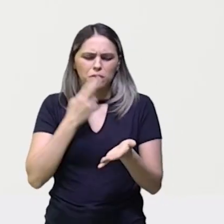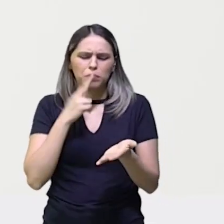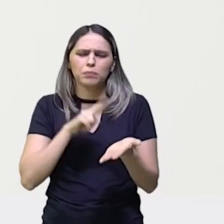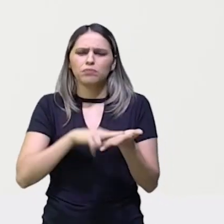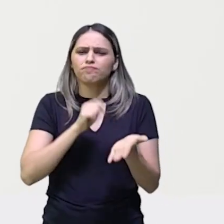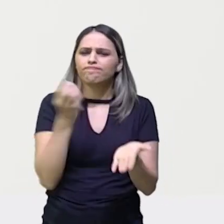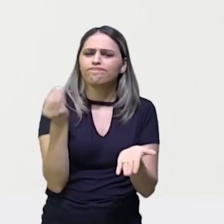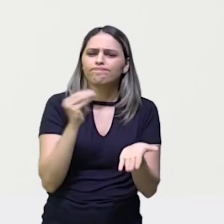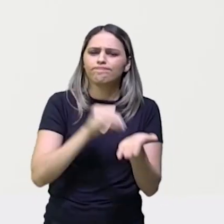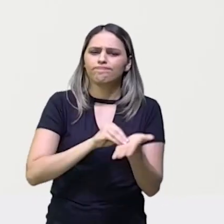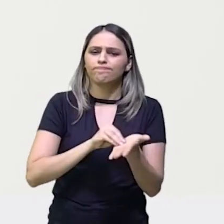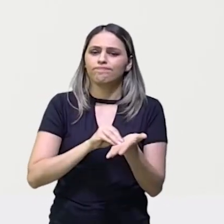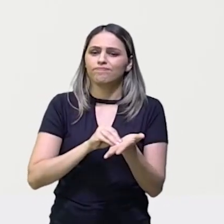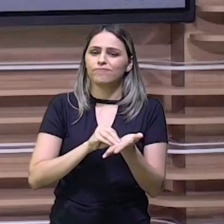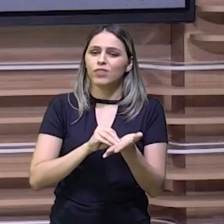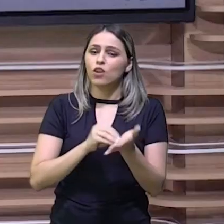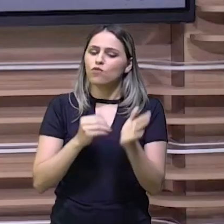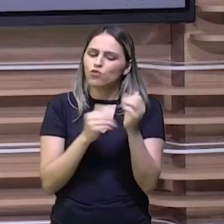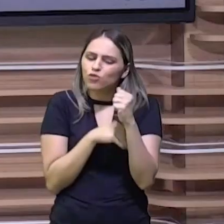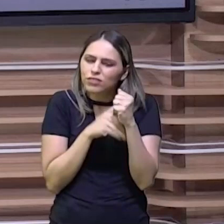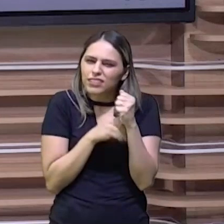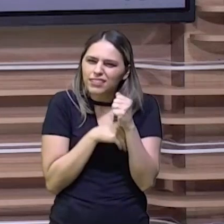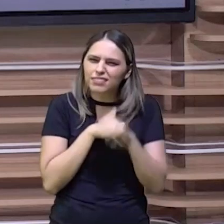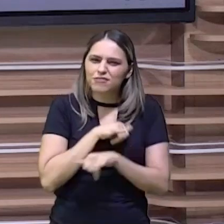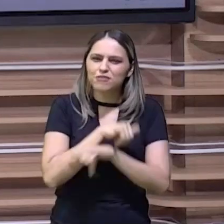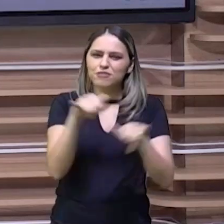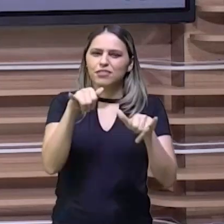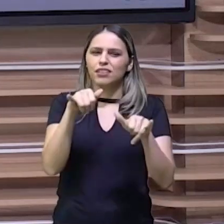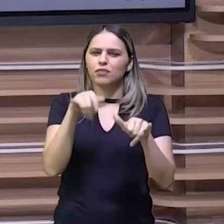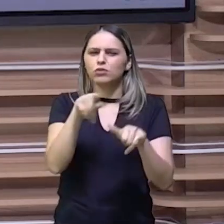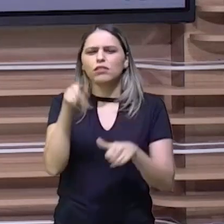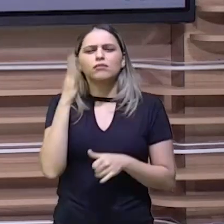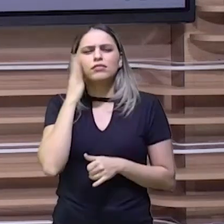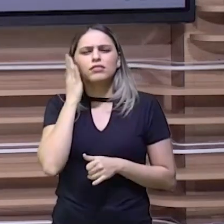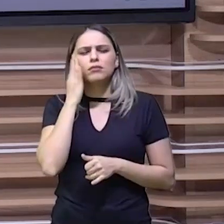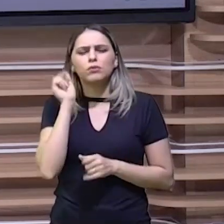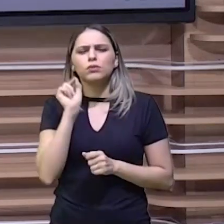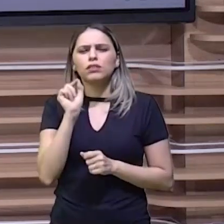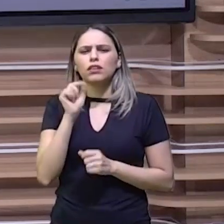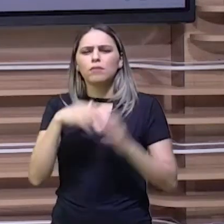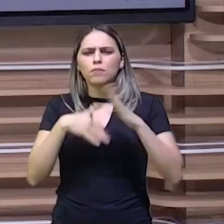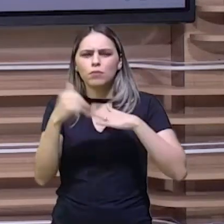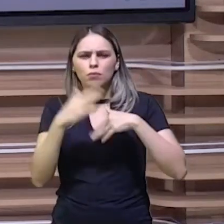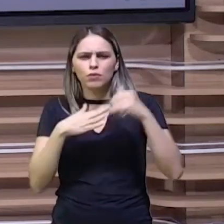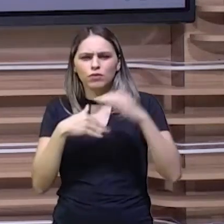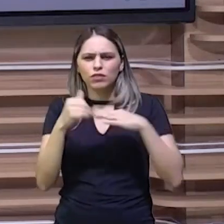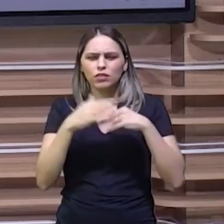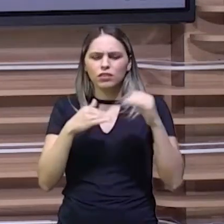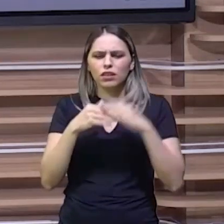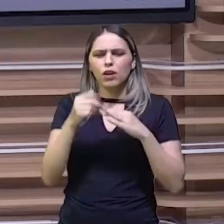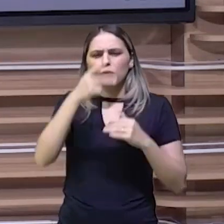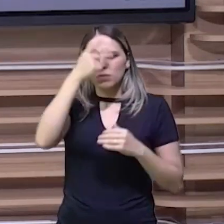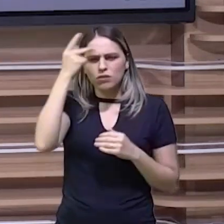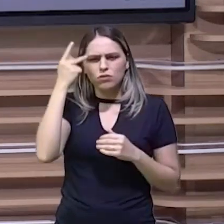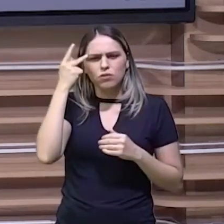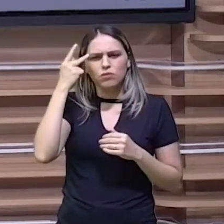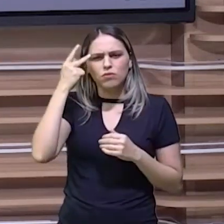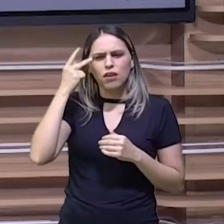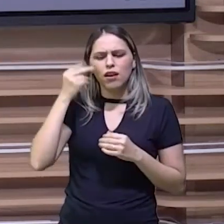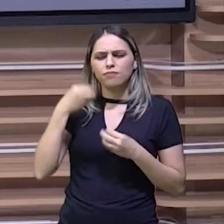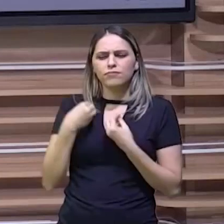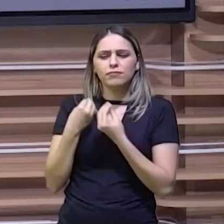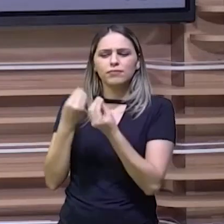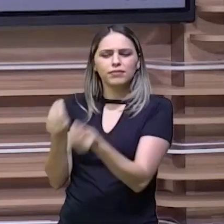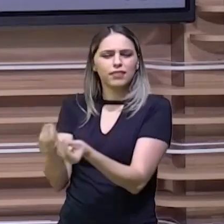Eu vou contar um grande segredo para vocês. Vocês já ouviram falar numa profissão chamada carteiro? O